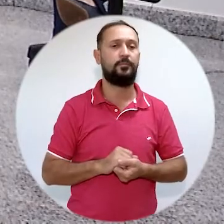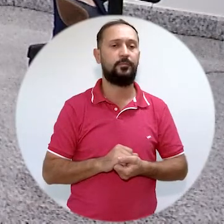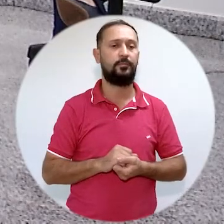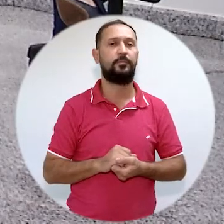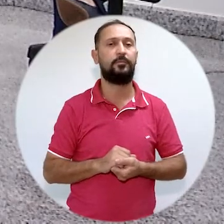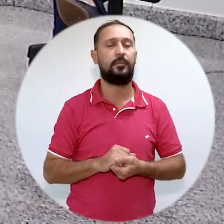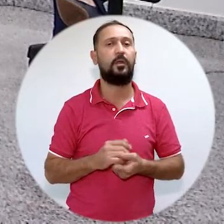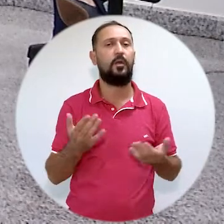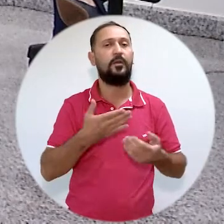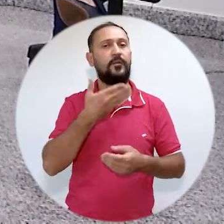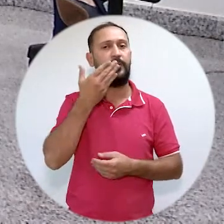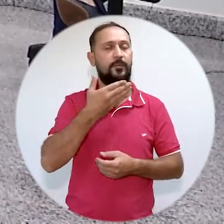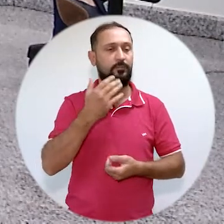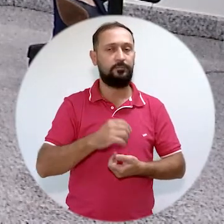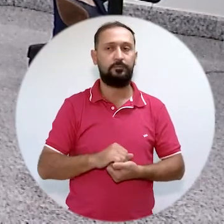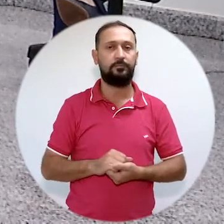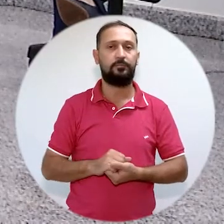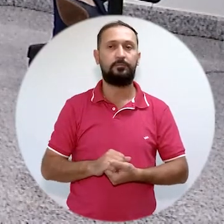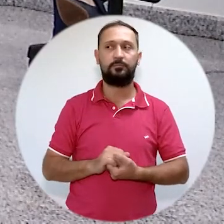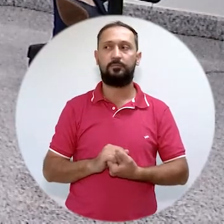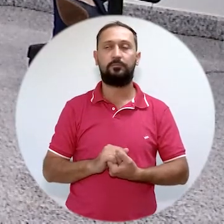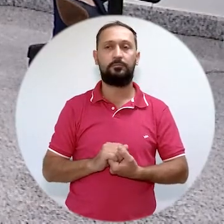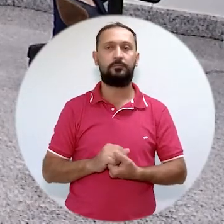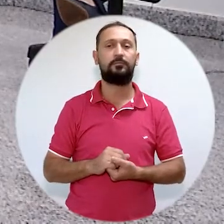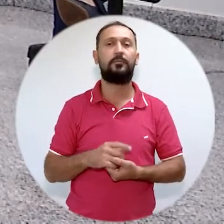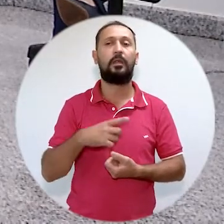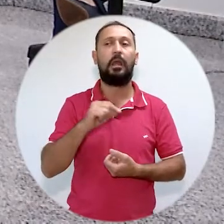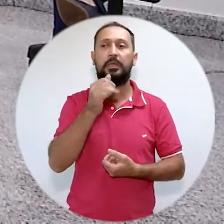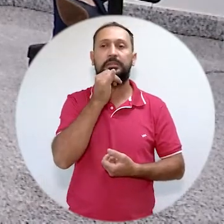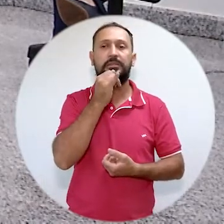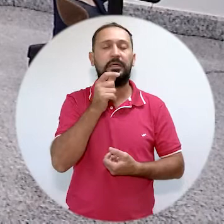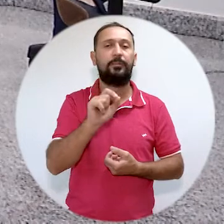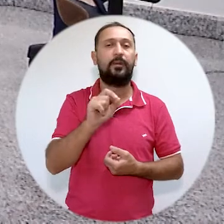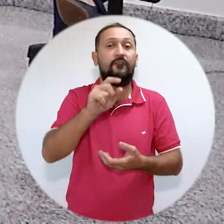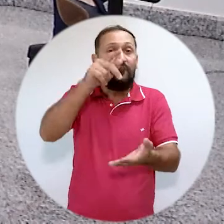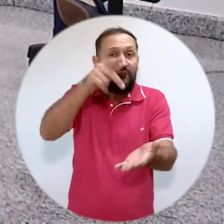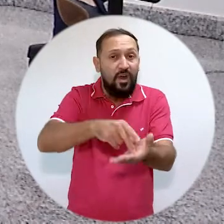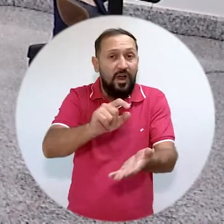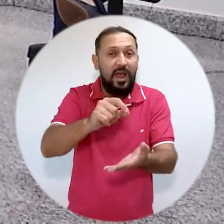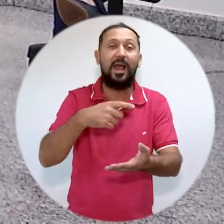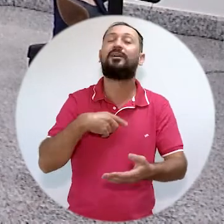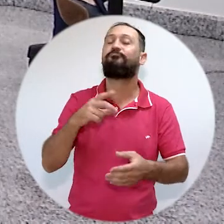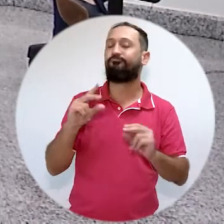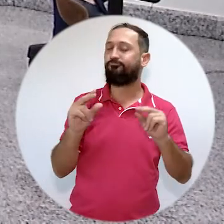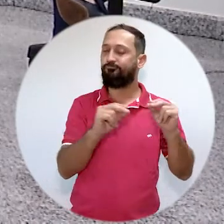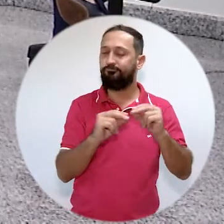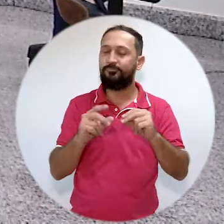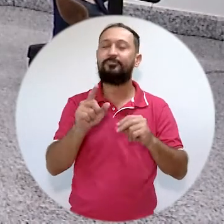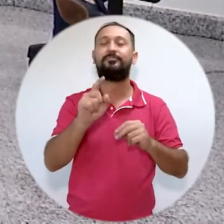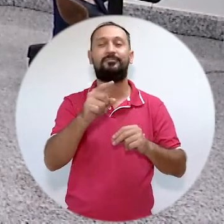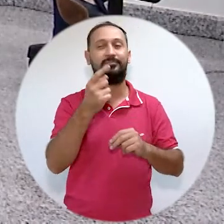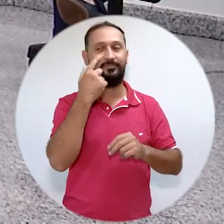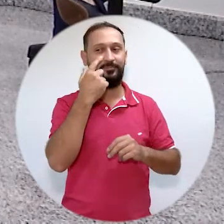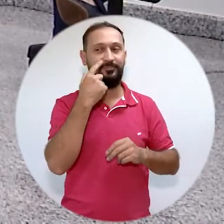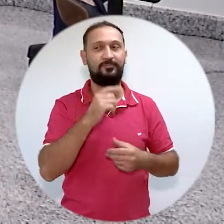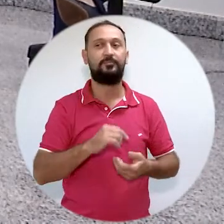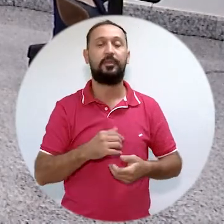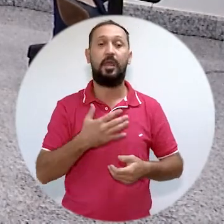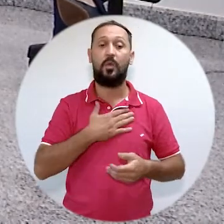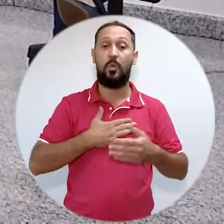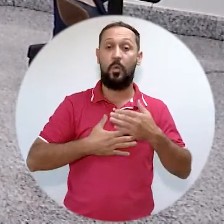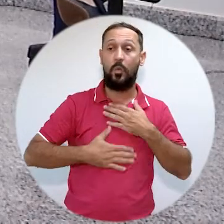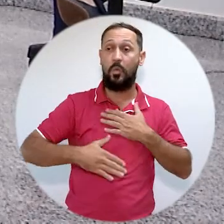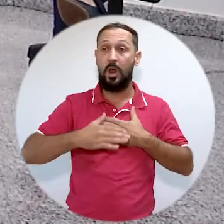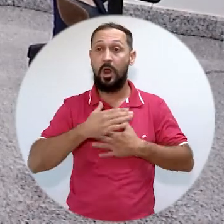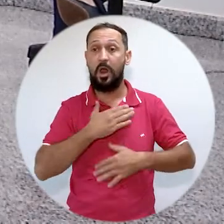Não é fácil meditar, hein? Não é assim, não estou estimulando você, não. É verdade. Exige um esforço. Exige, e tem que ter, você falou,